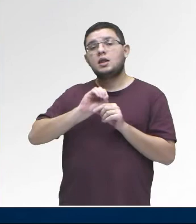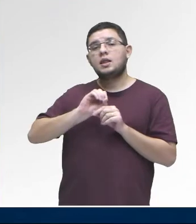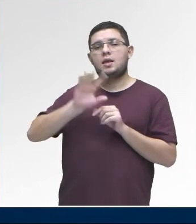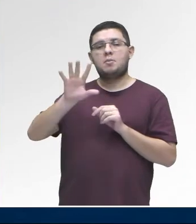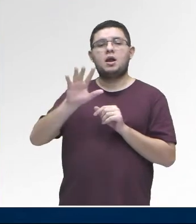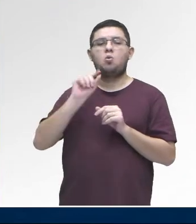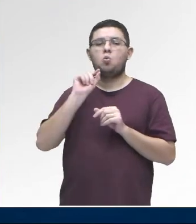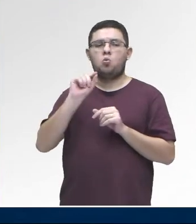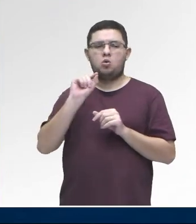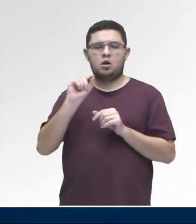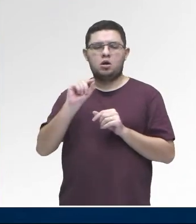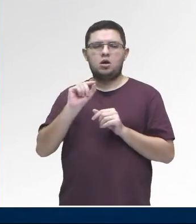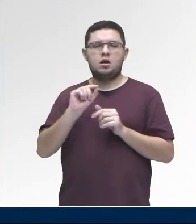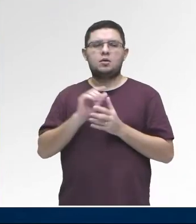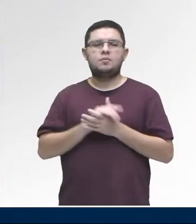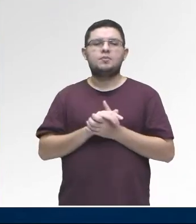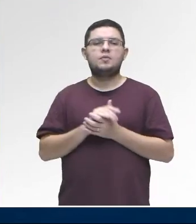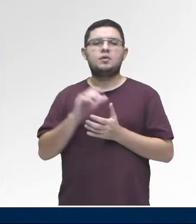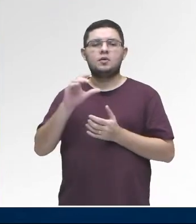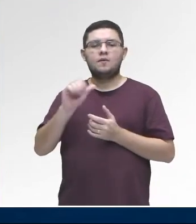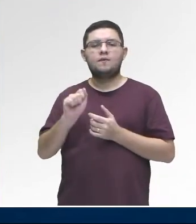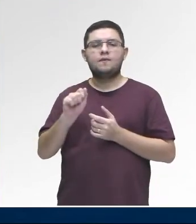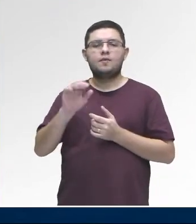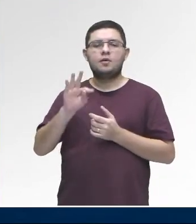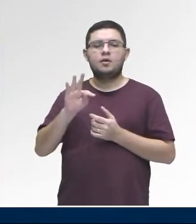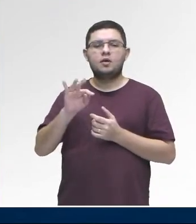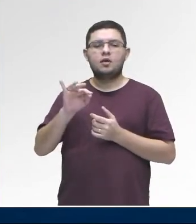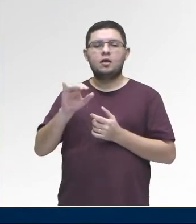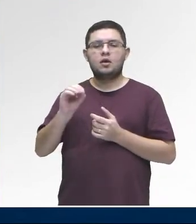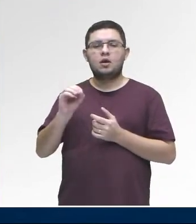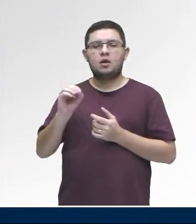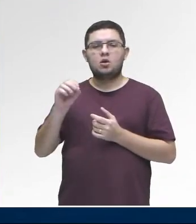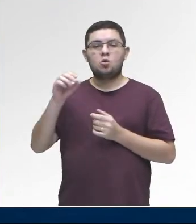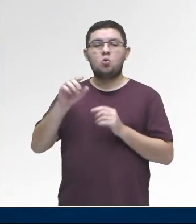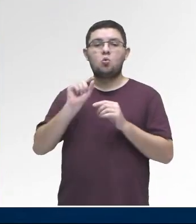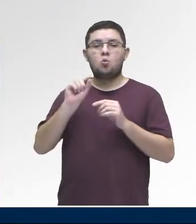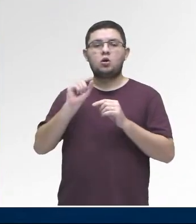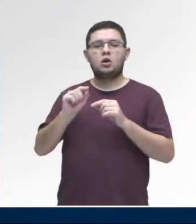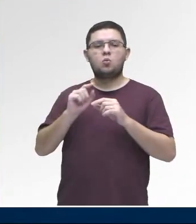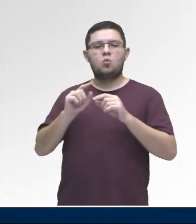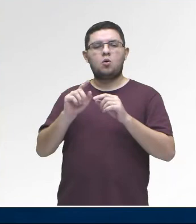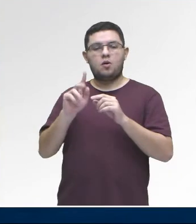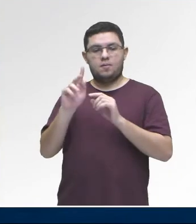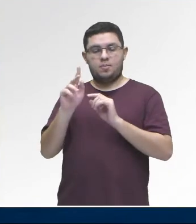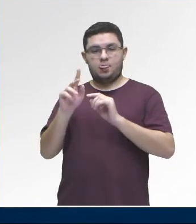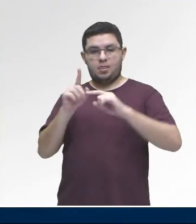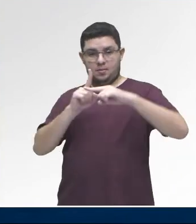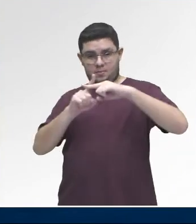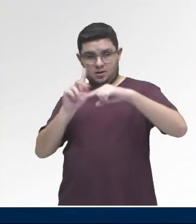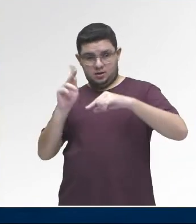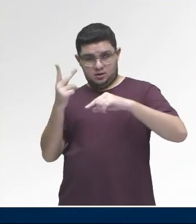liberando como cátio o H+, ou o